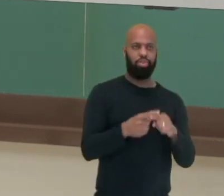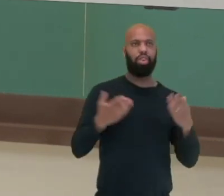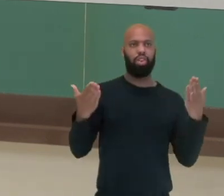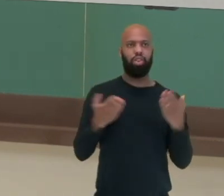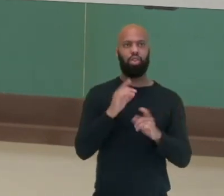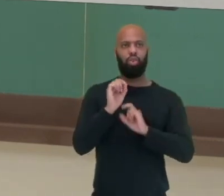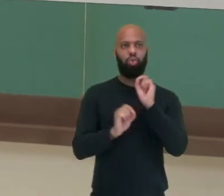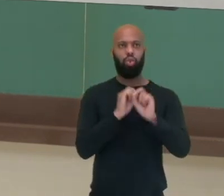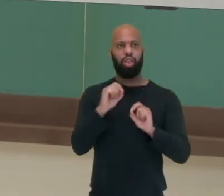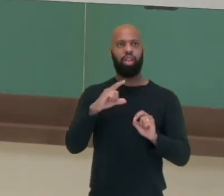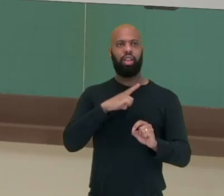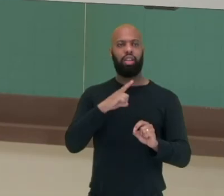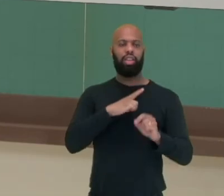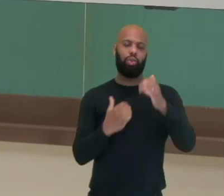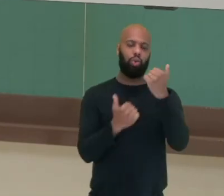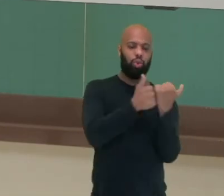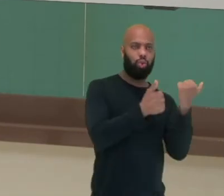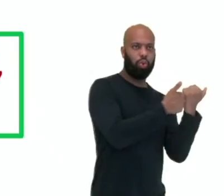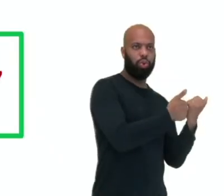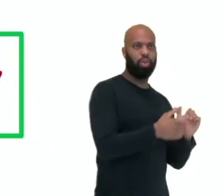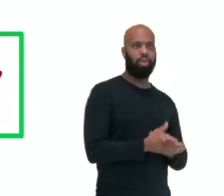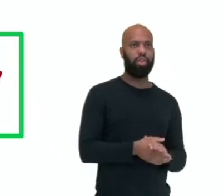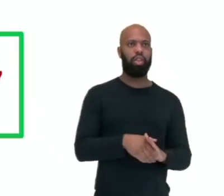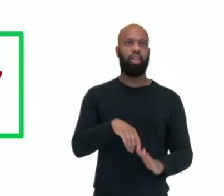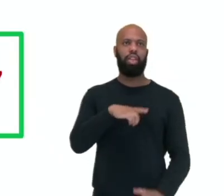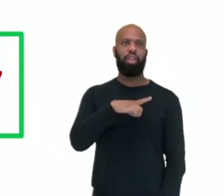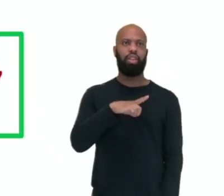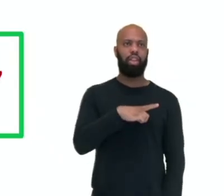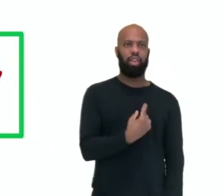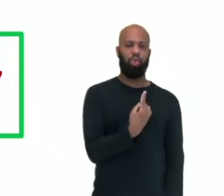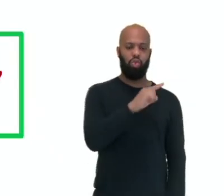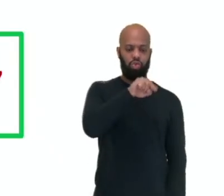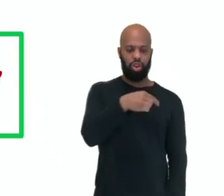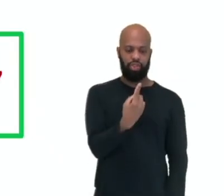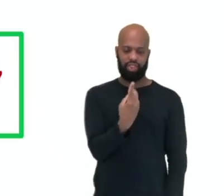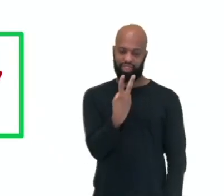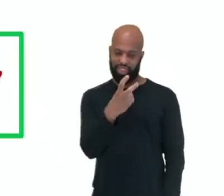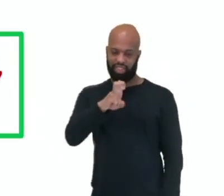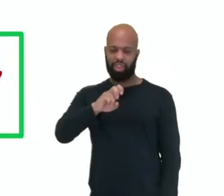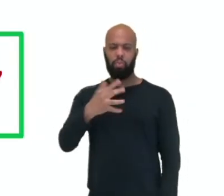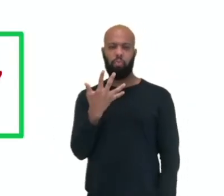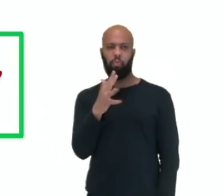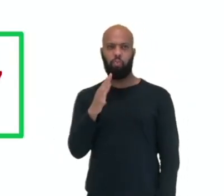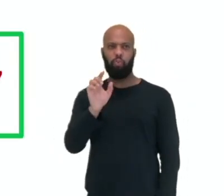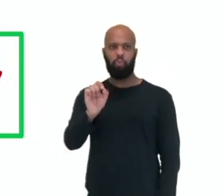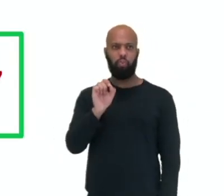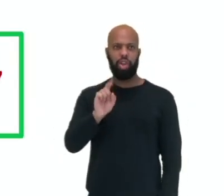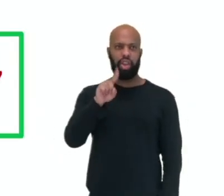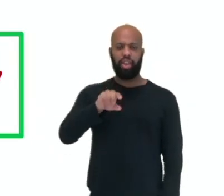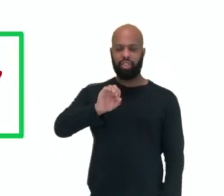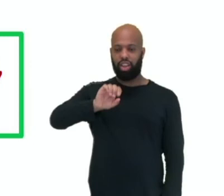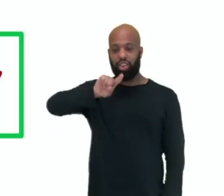valores que foram dados para a gente no início do problema. O log de 1,25 é aproximadamente